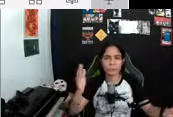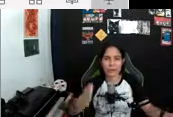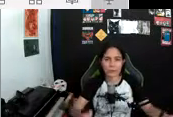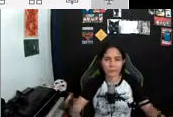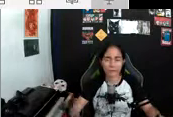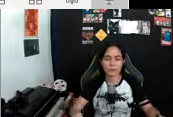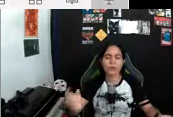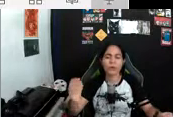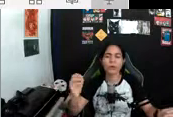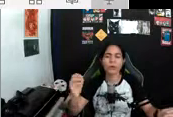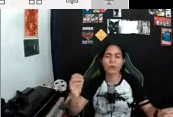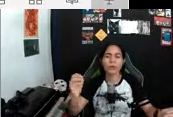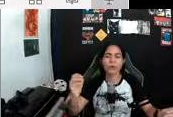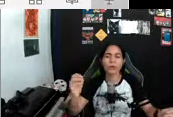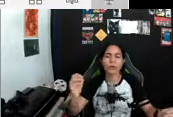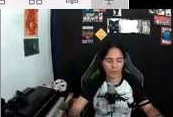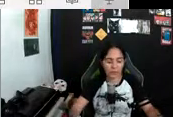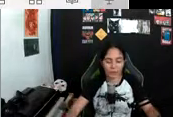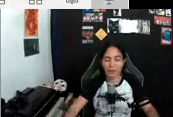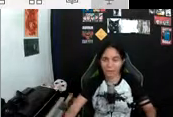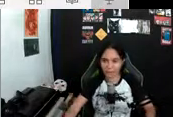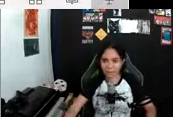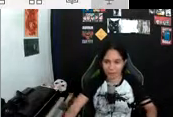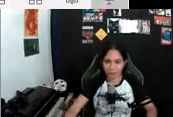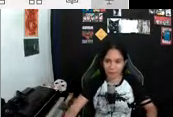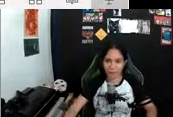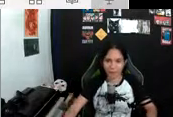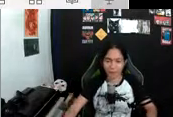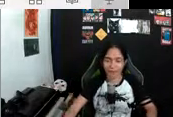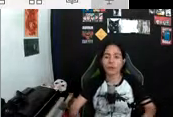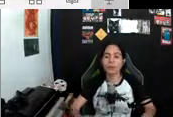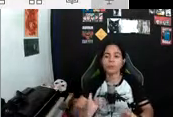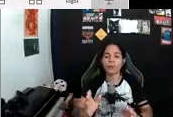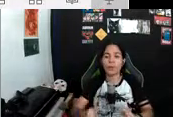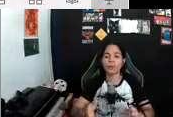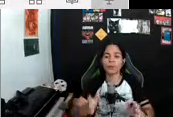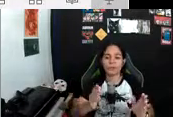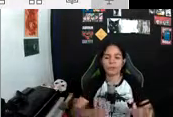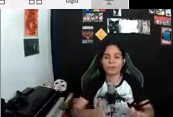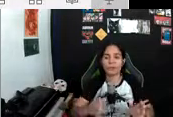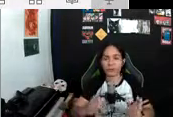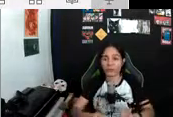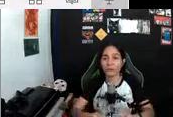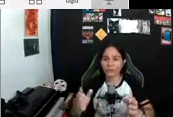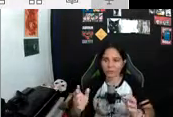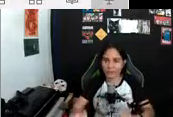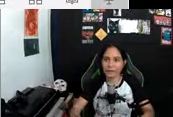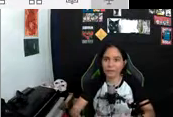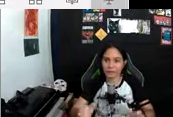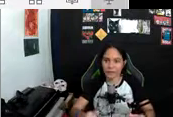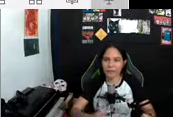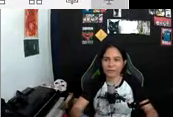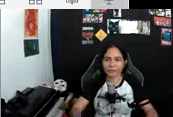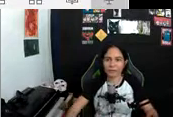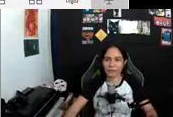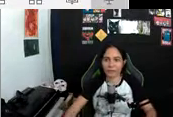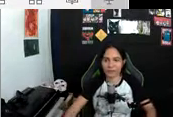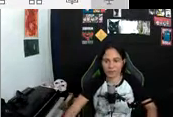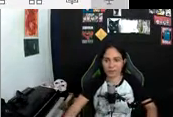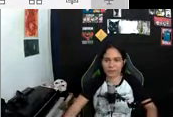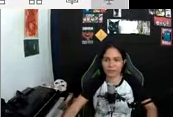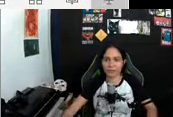curso superior bacharel em enfermagem, tá? Por quê? Porque existem atribuições diferentes para